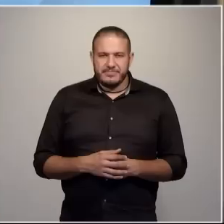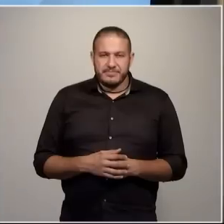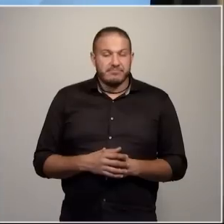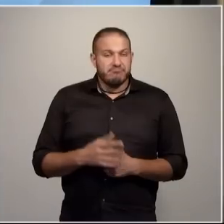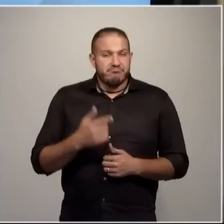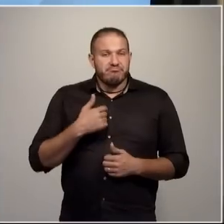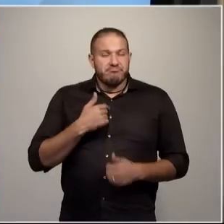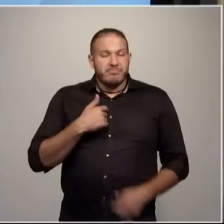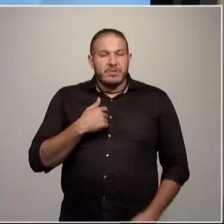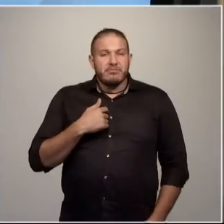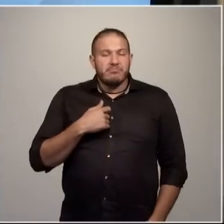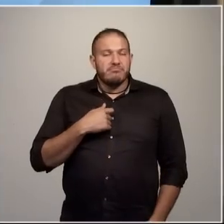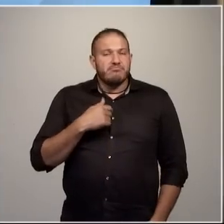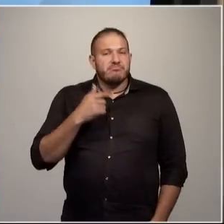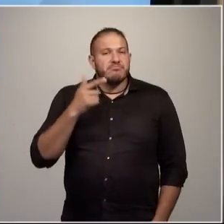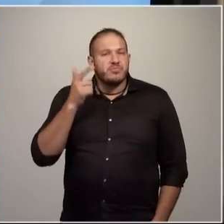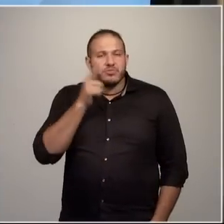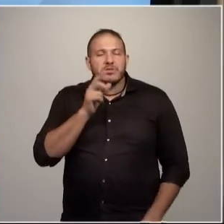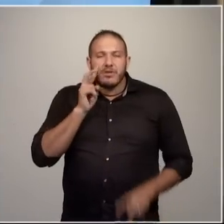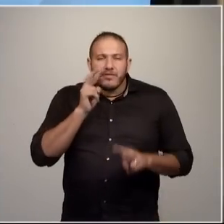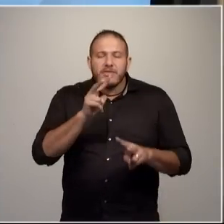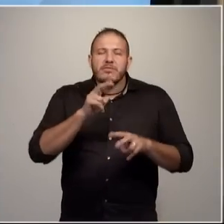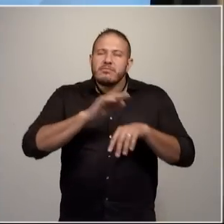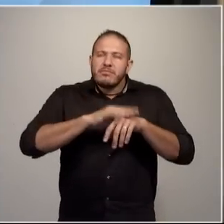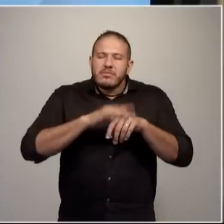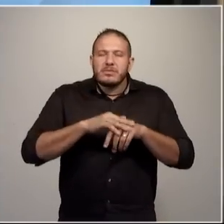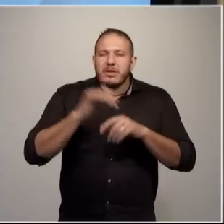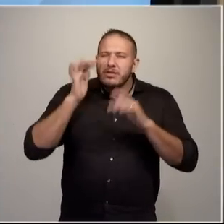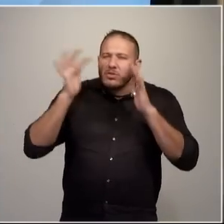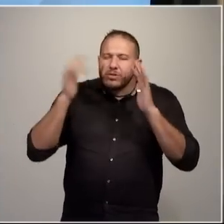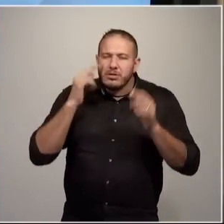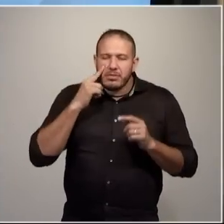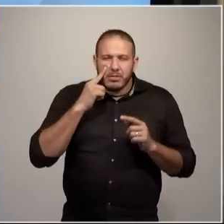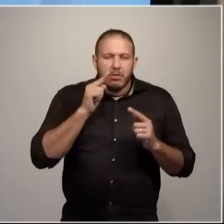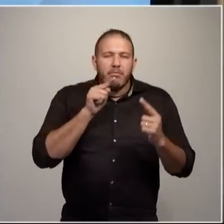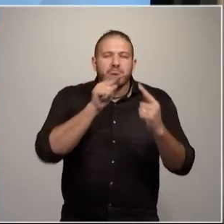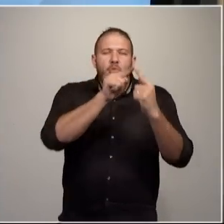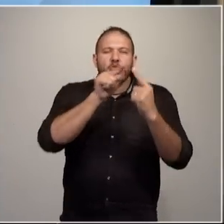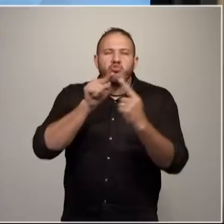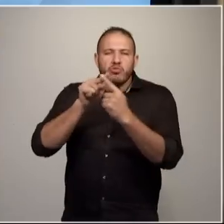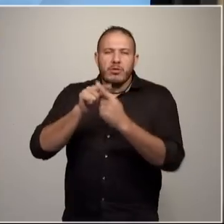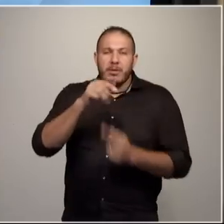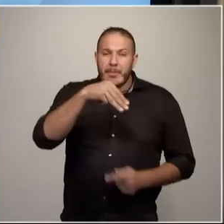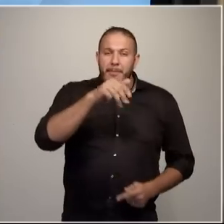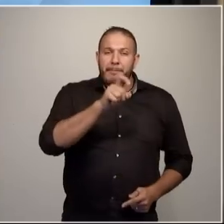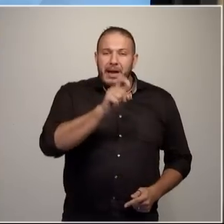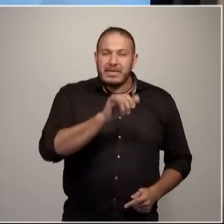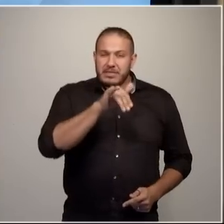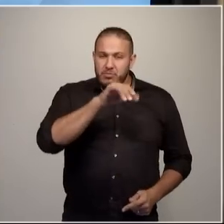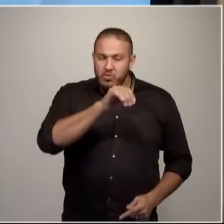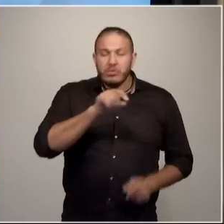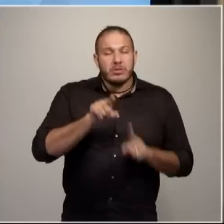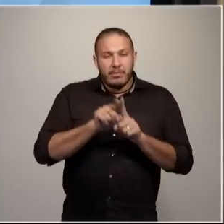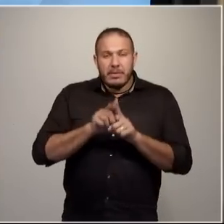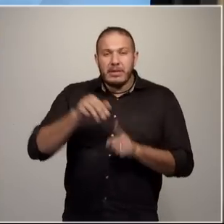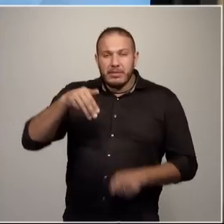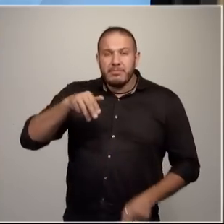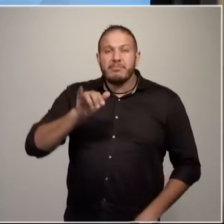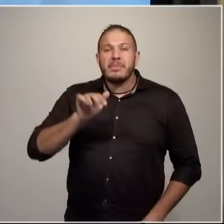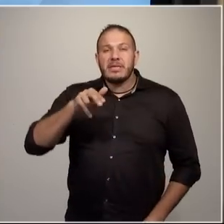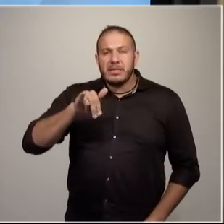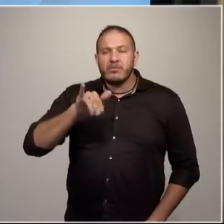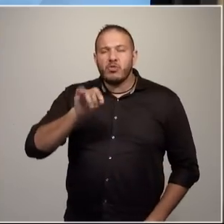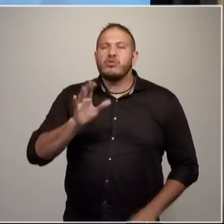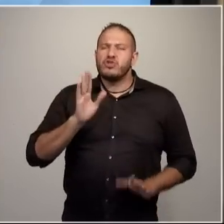Eu consigo fazer uma teoria de pontos de máximo e mínimo parecida com a teoria que a gente fez para